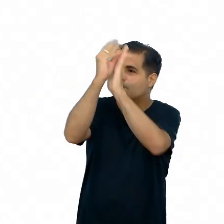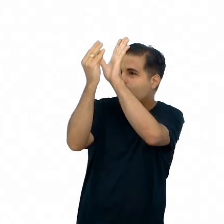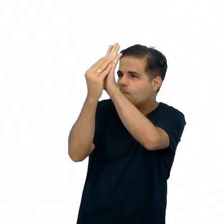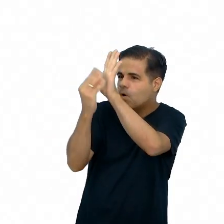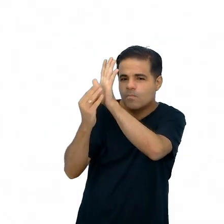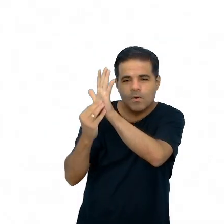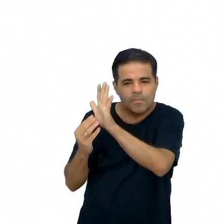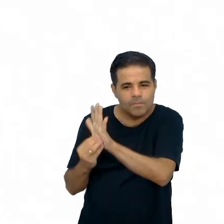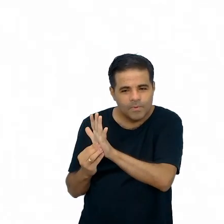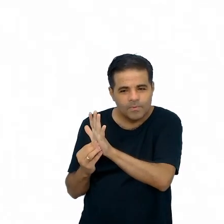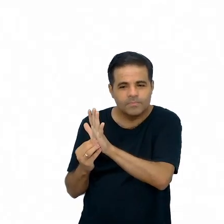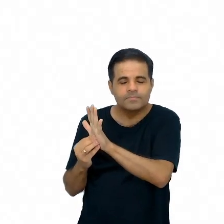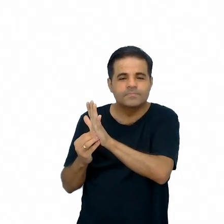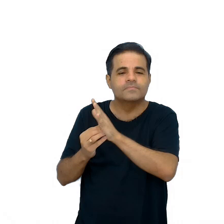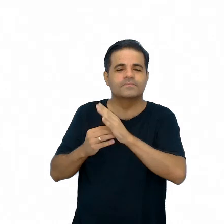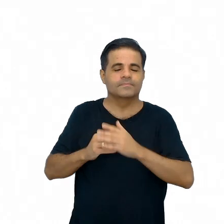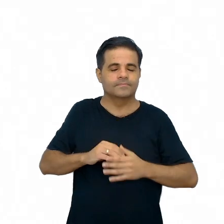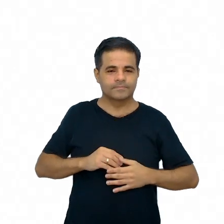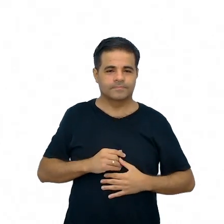atributos.